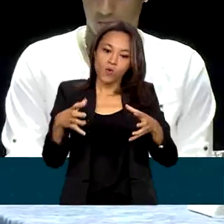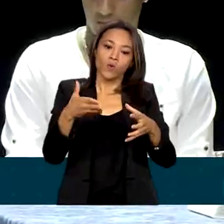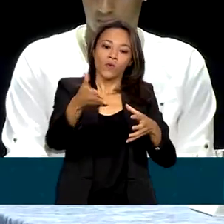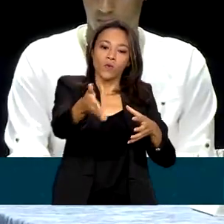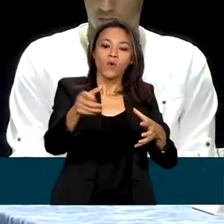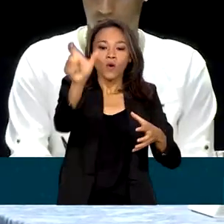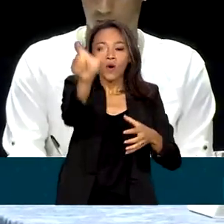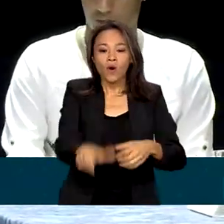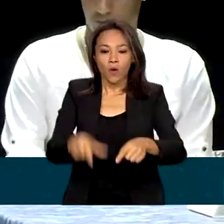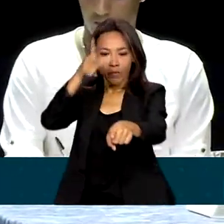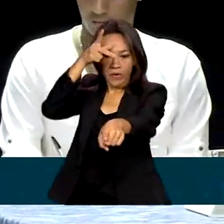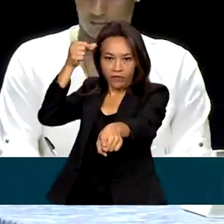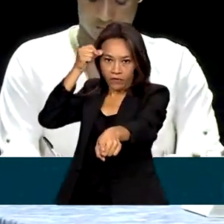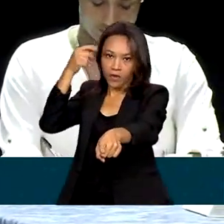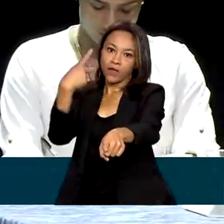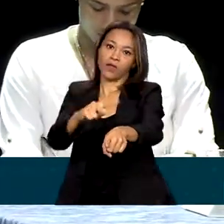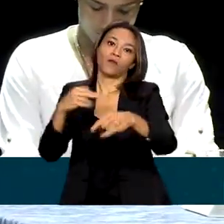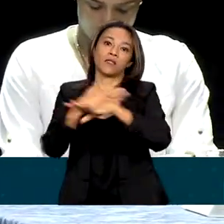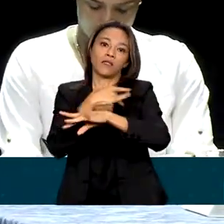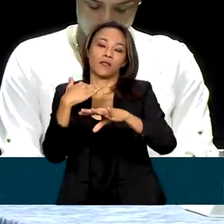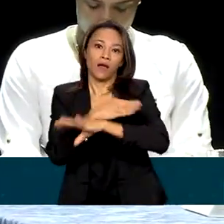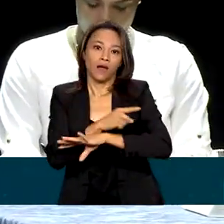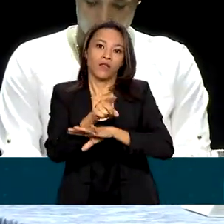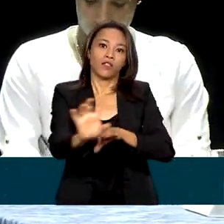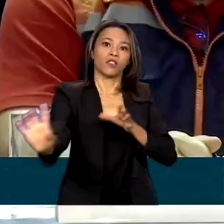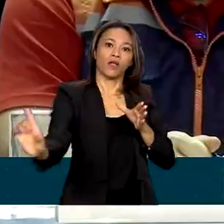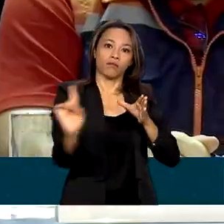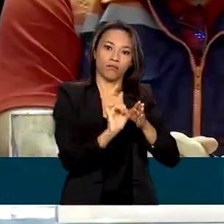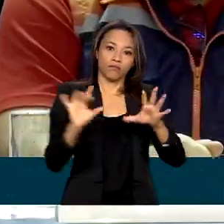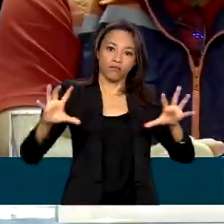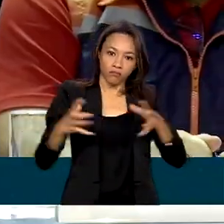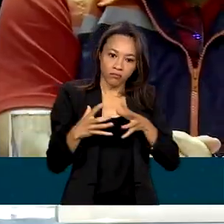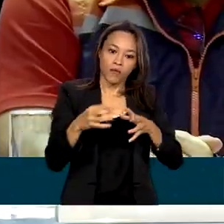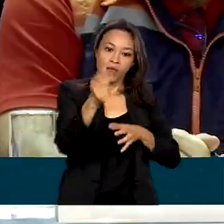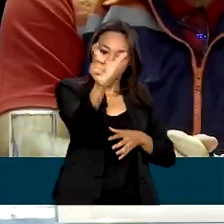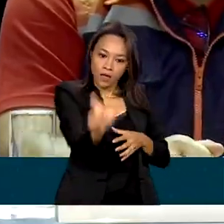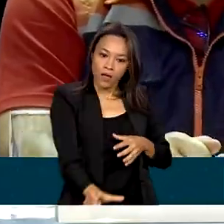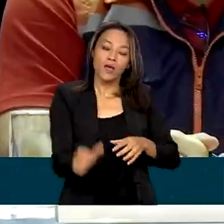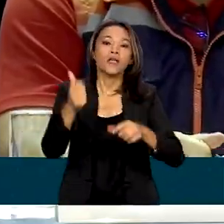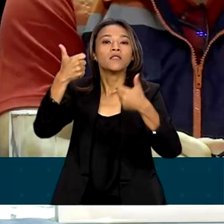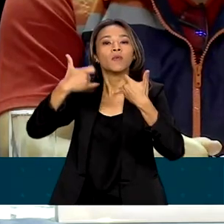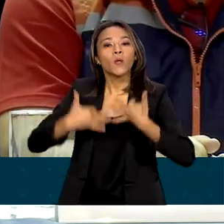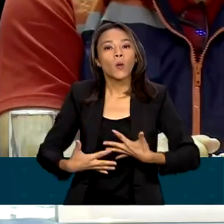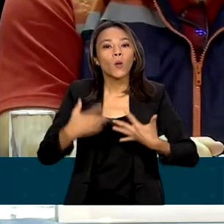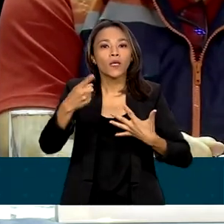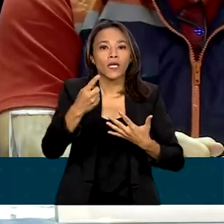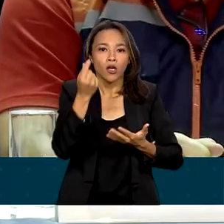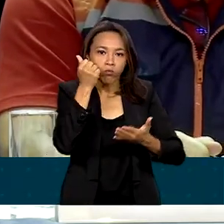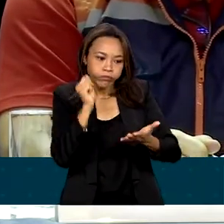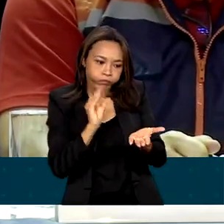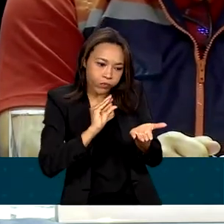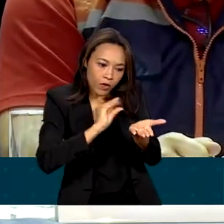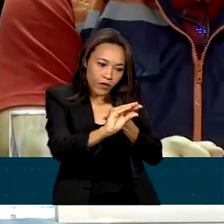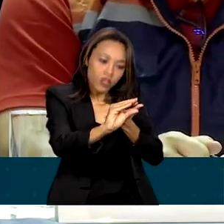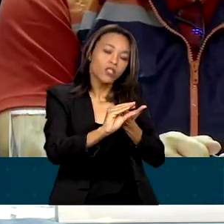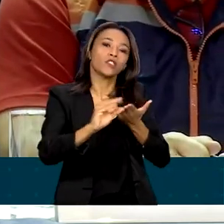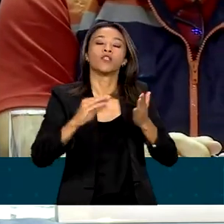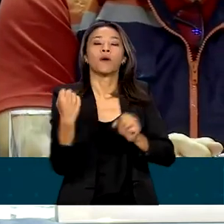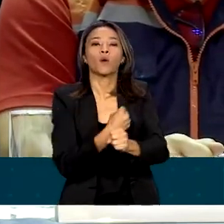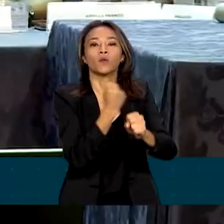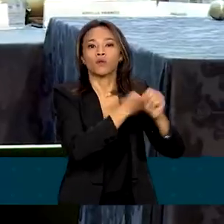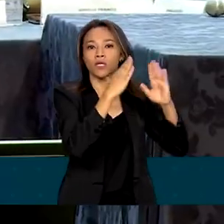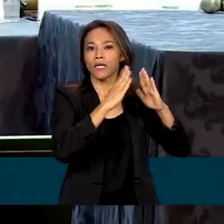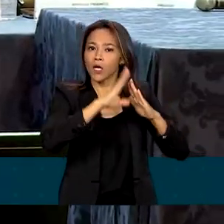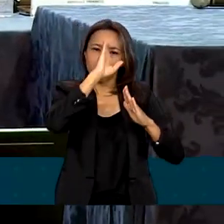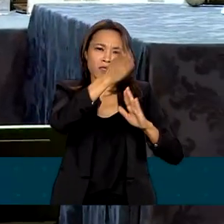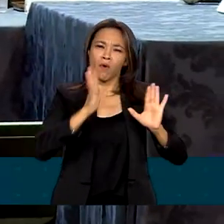com prefeito Felipe Augusto integrantes do governo Estadual Alckmin afirmou que investir em Habitação é uma prioridade do atual governo